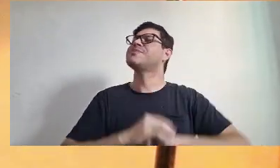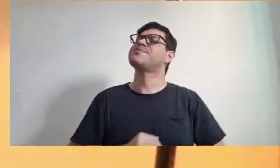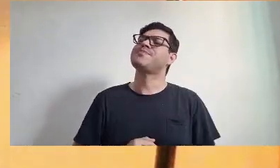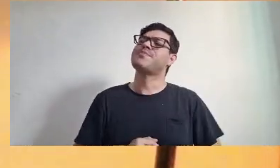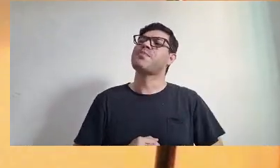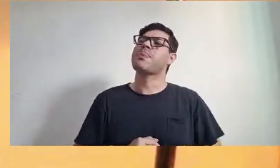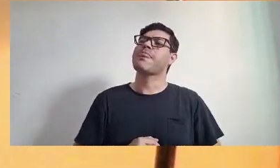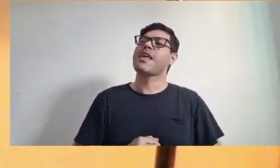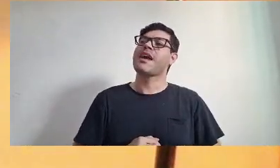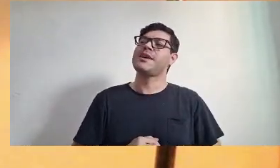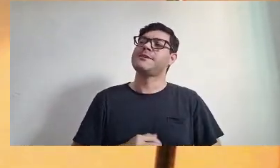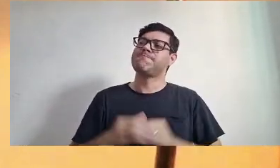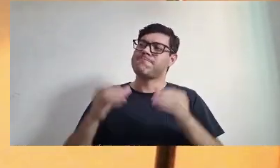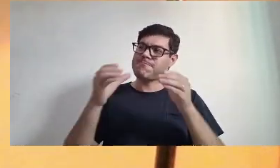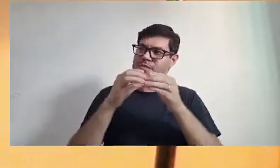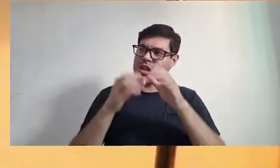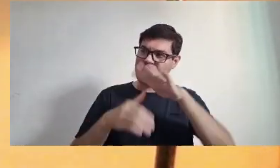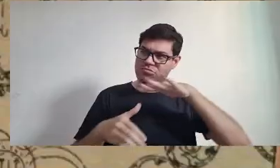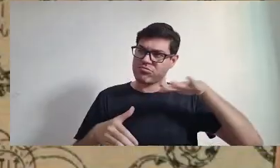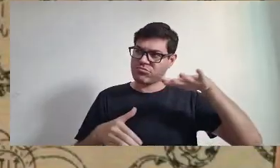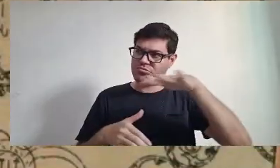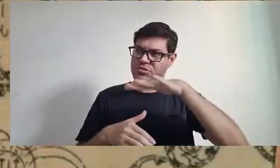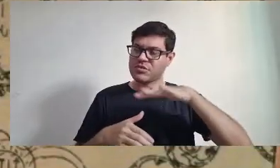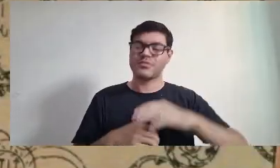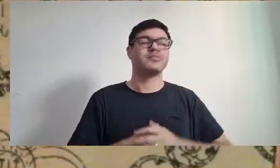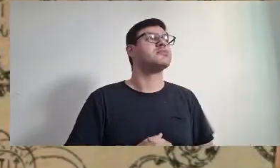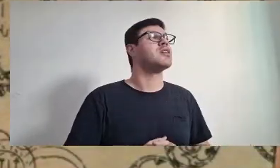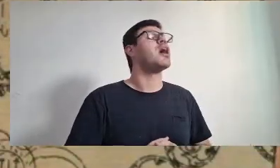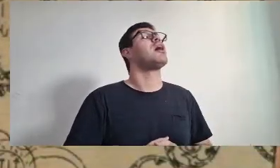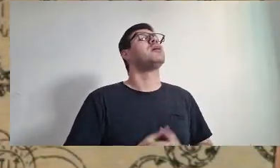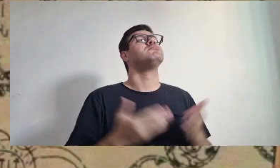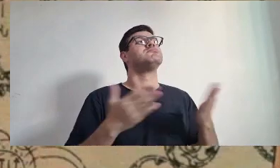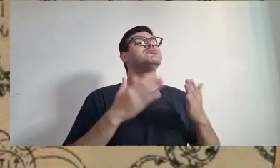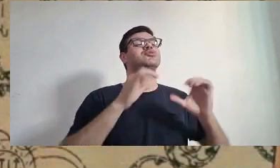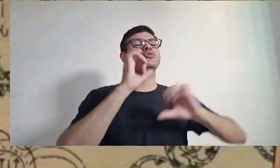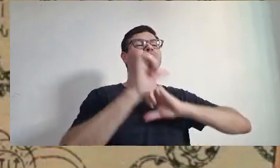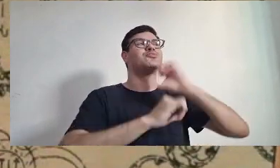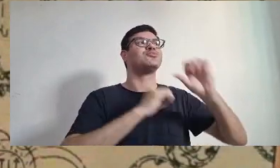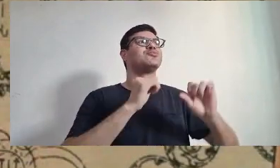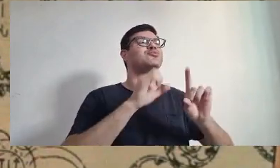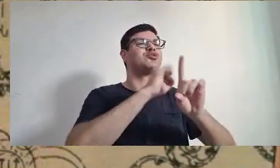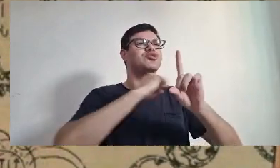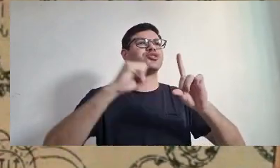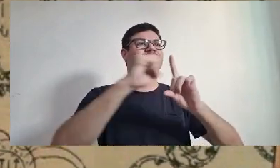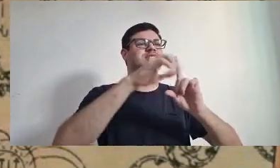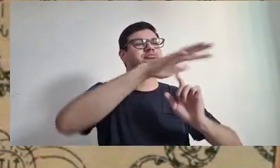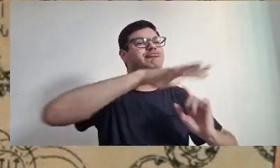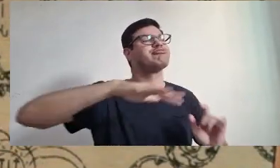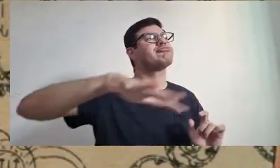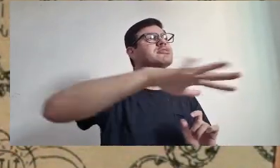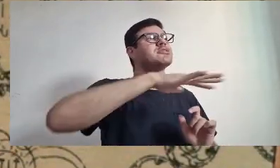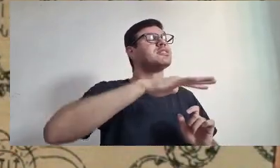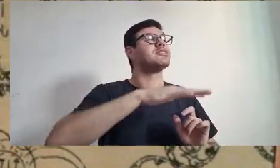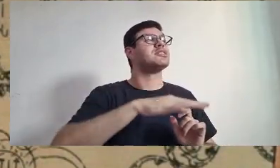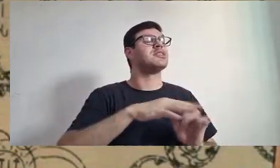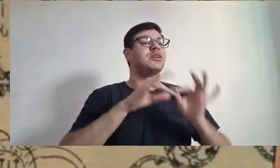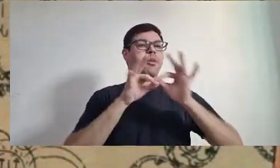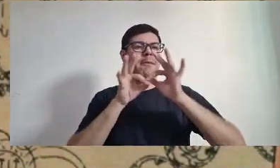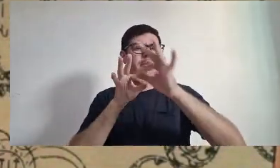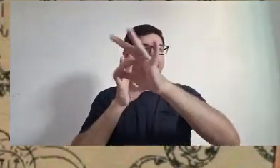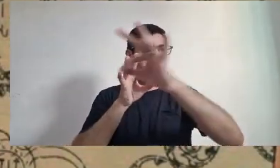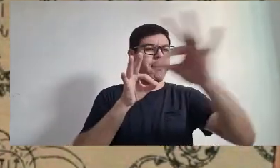Antes depois. É uma capela, uma né? Capela. Que hoje é o salão social. Tá certo. Nós compramos 19 metros, depois compramos